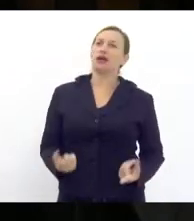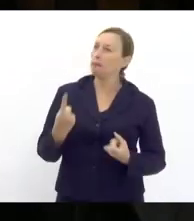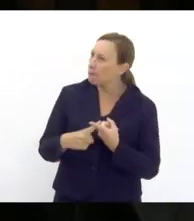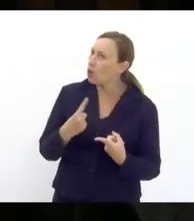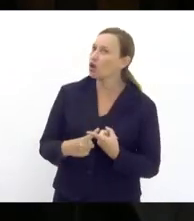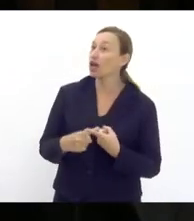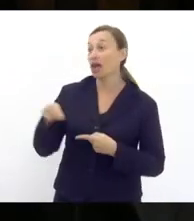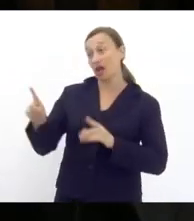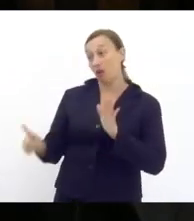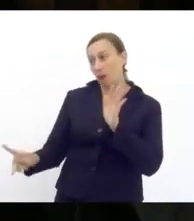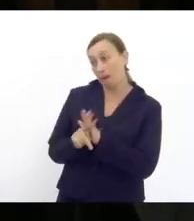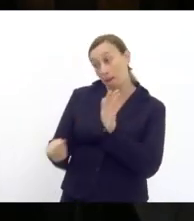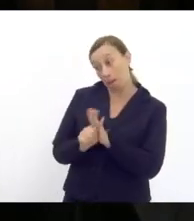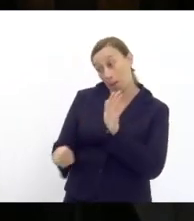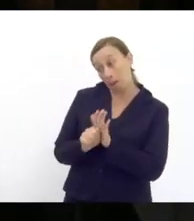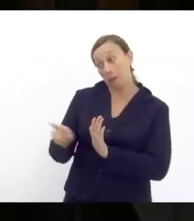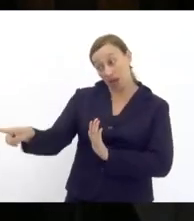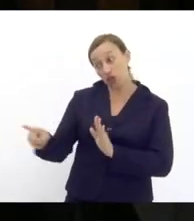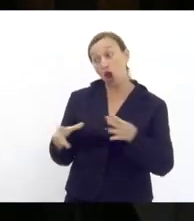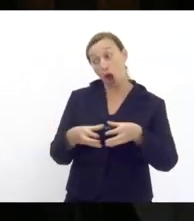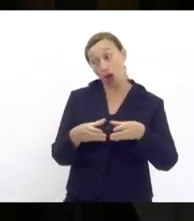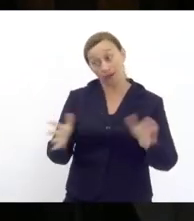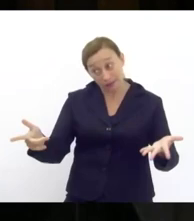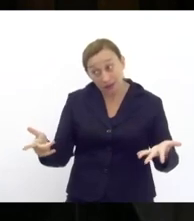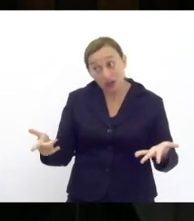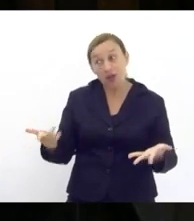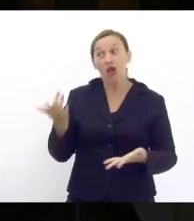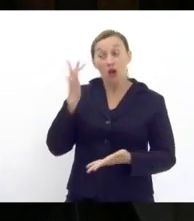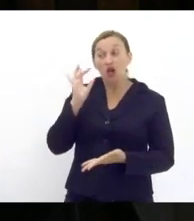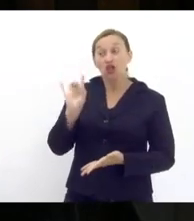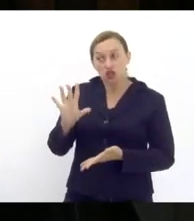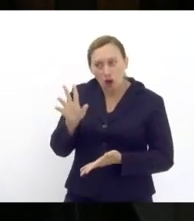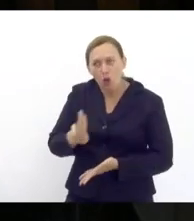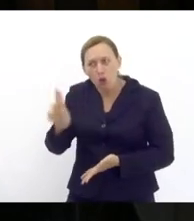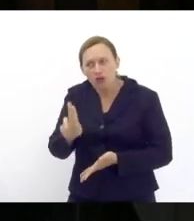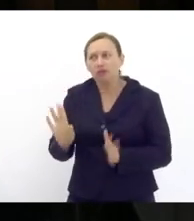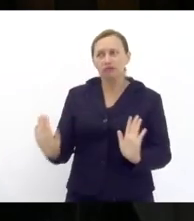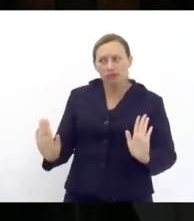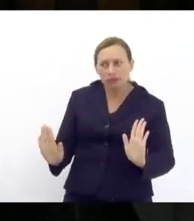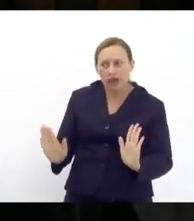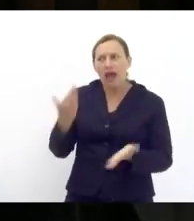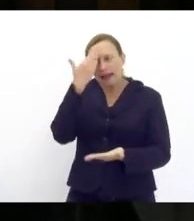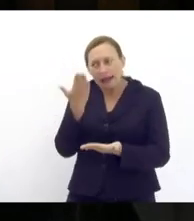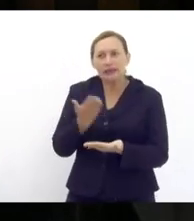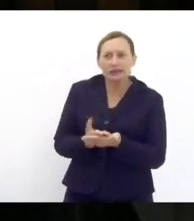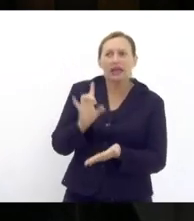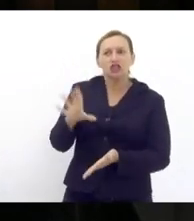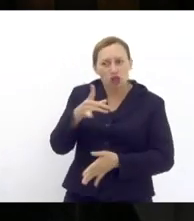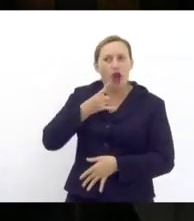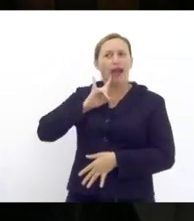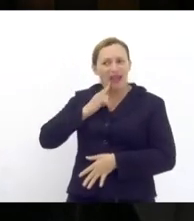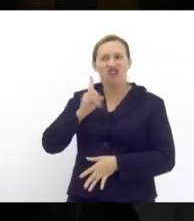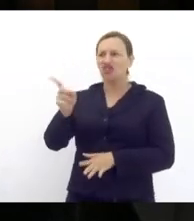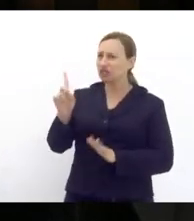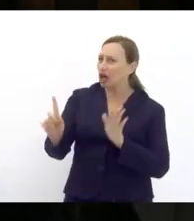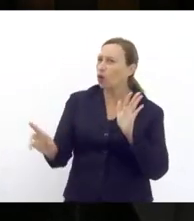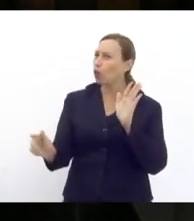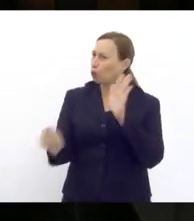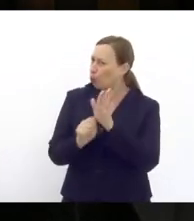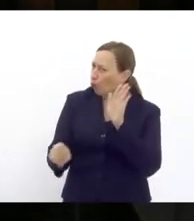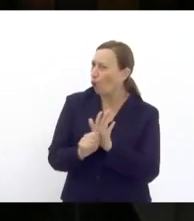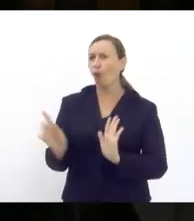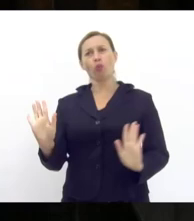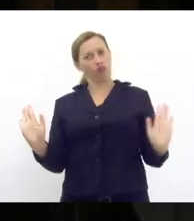são a bancada da droga. Quero crer que seja apenas cachaça. Quero crer, presidente, que